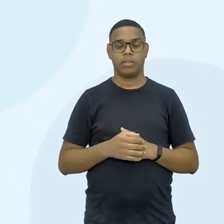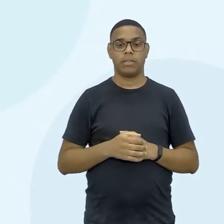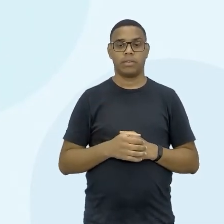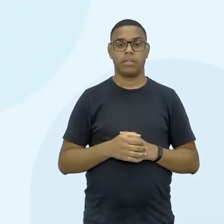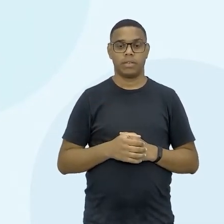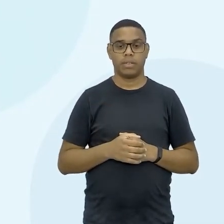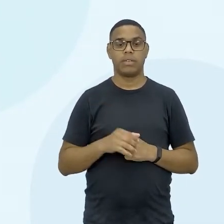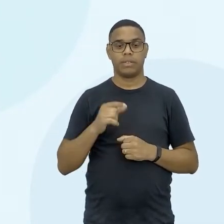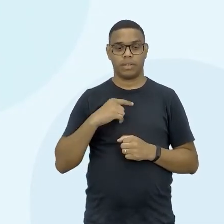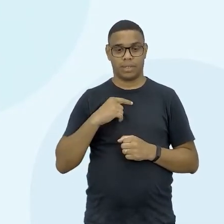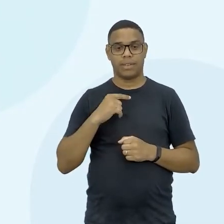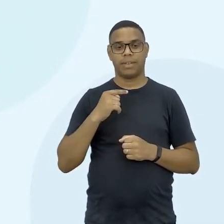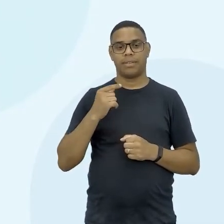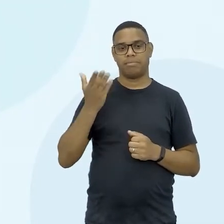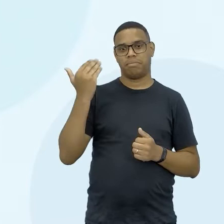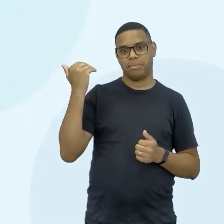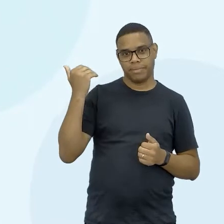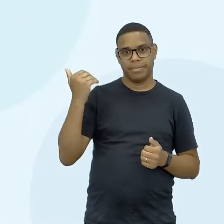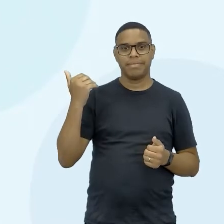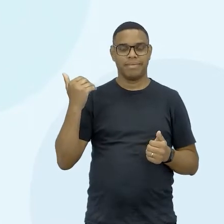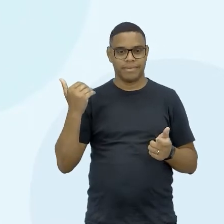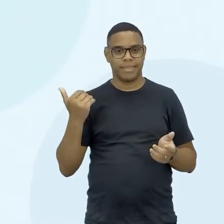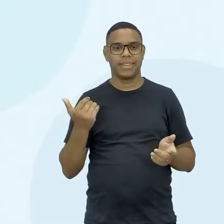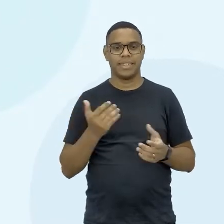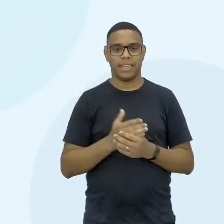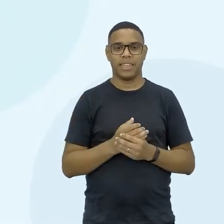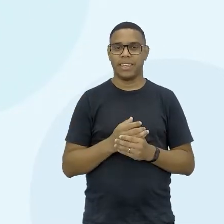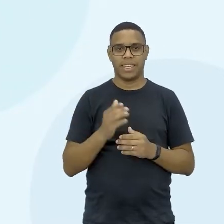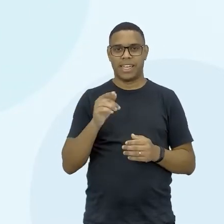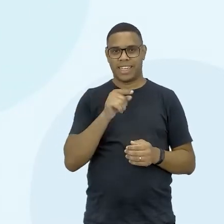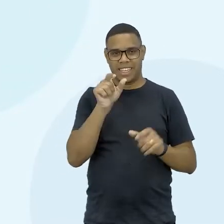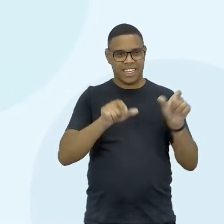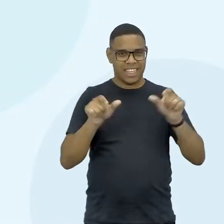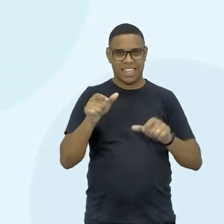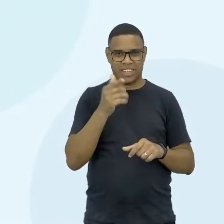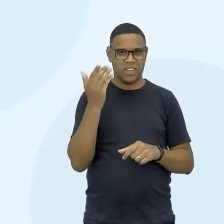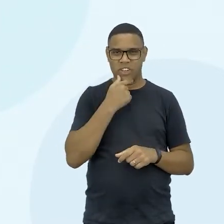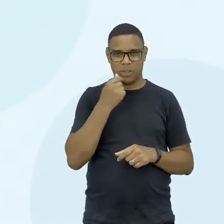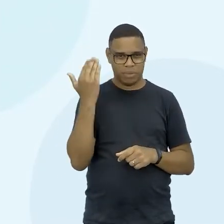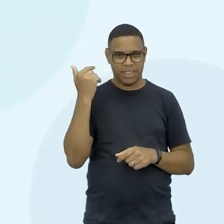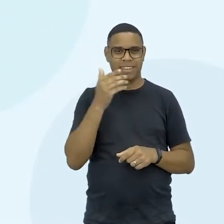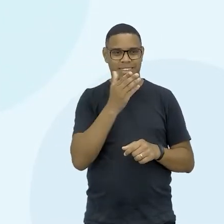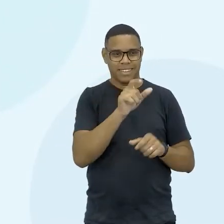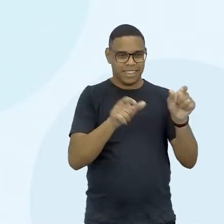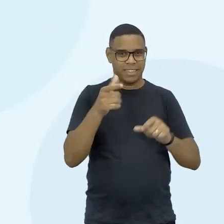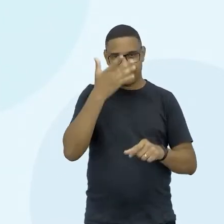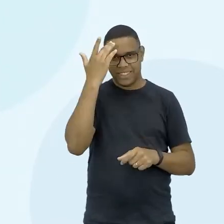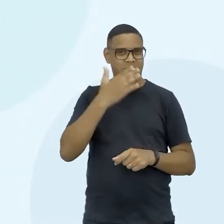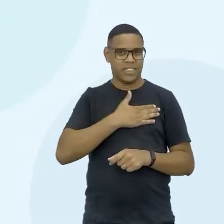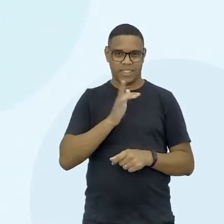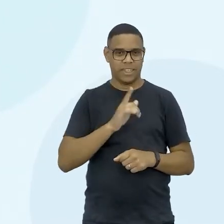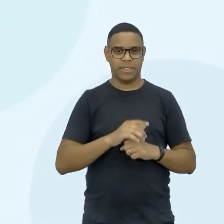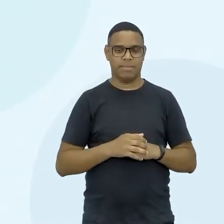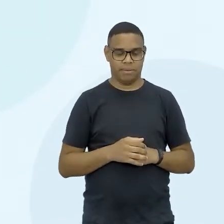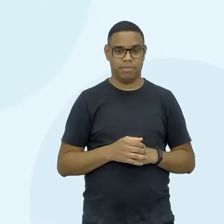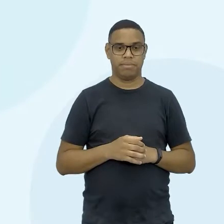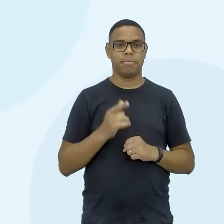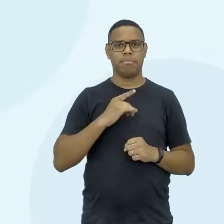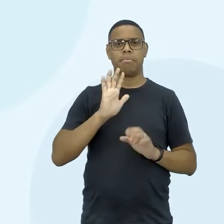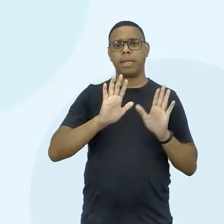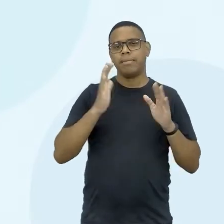pessoa muito amiga de Não, todo não mundo, era amigo né? de ninguém, não gostava de ninguém. Mas olha, ele podia porque ele era